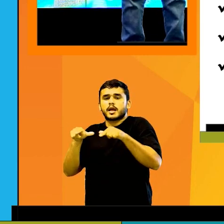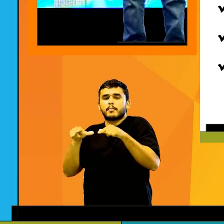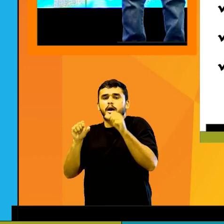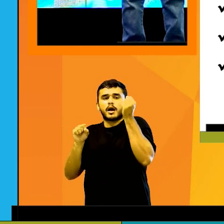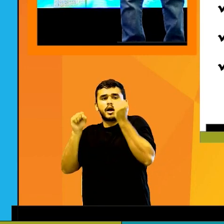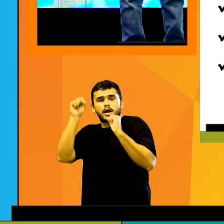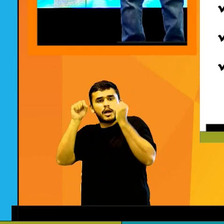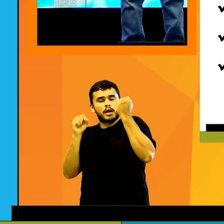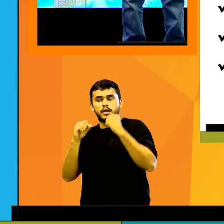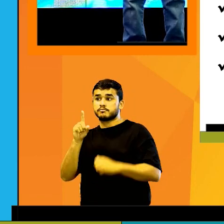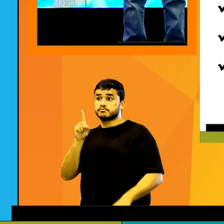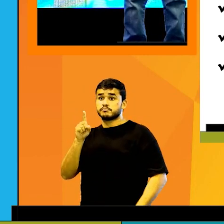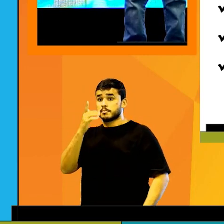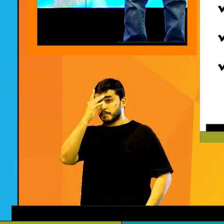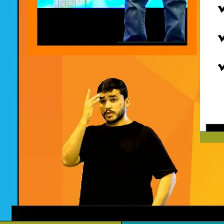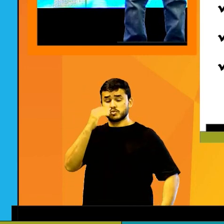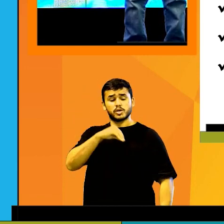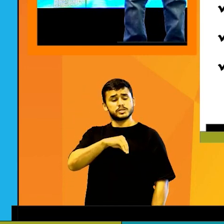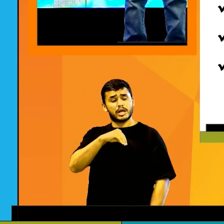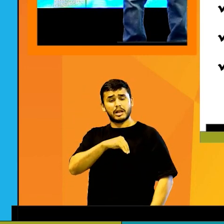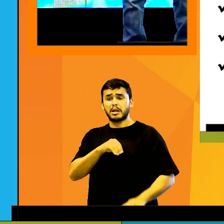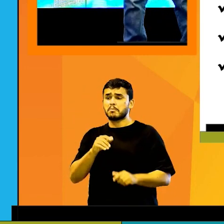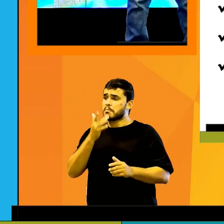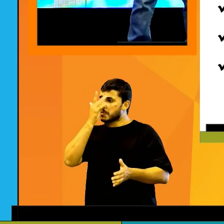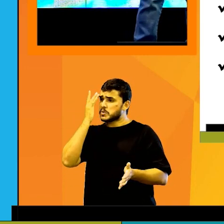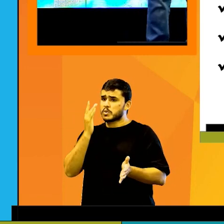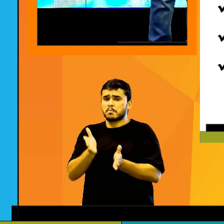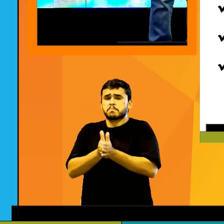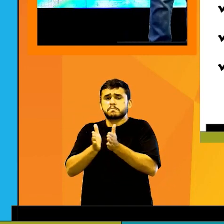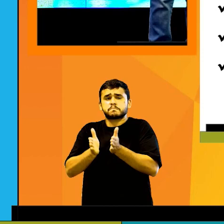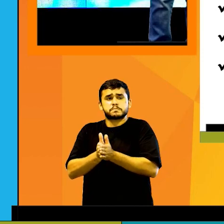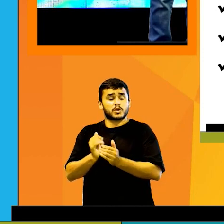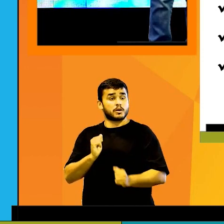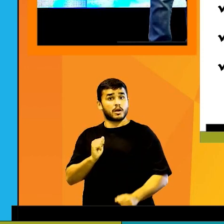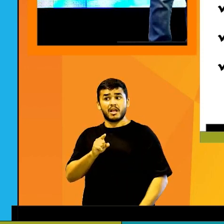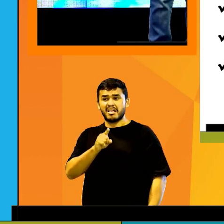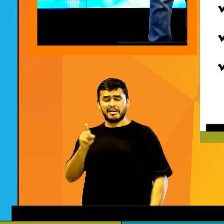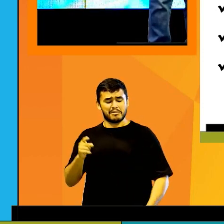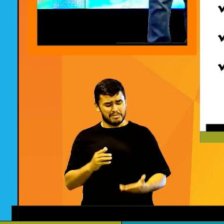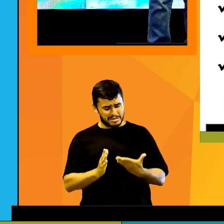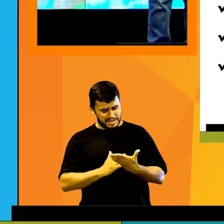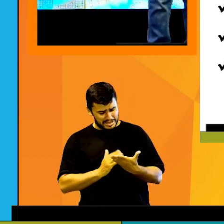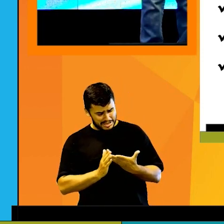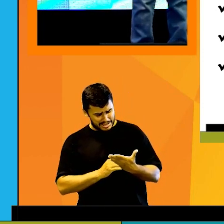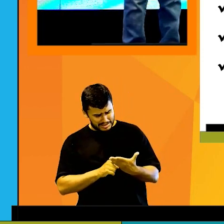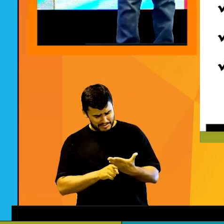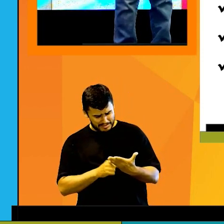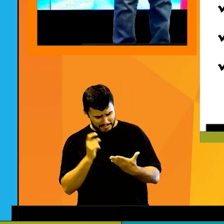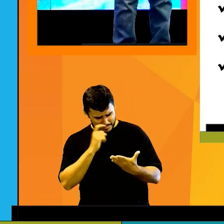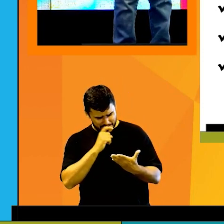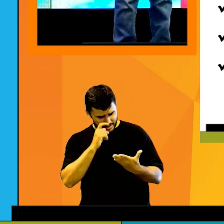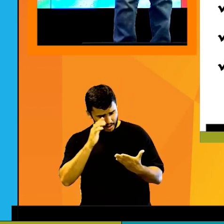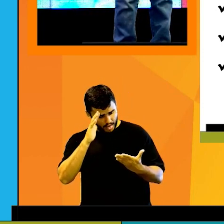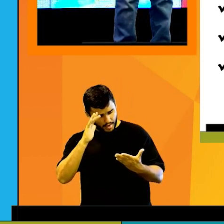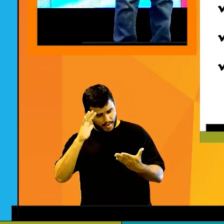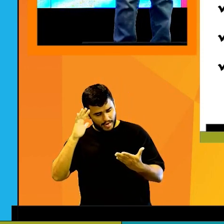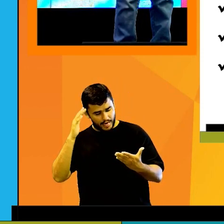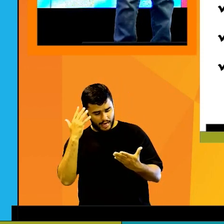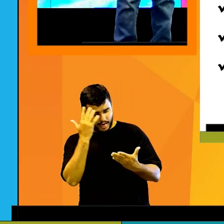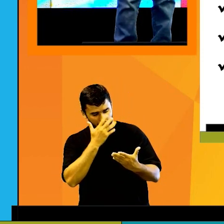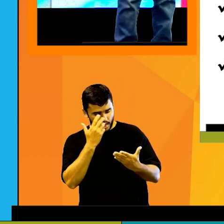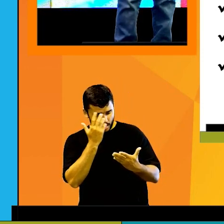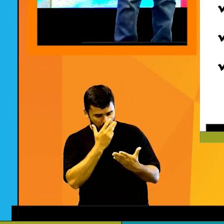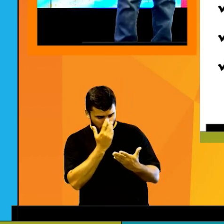que estavam cansados de romantismo, que estavam cansados, entre aspas, daquelas mentiras deliciosas